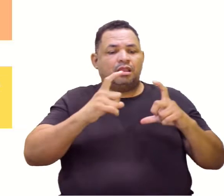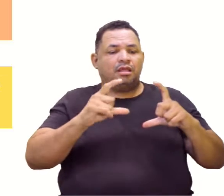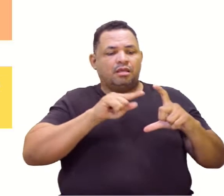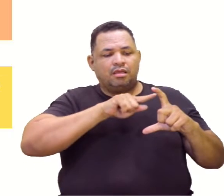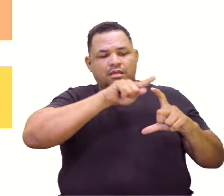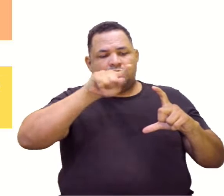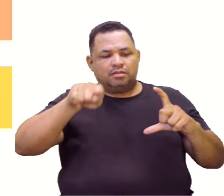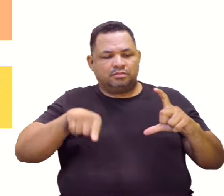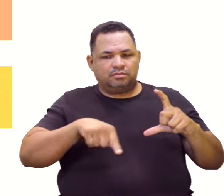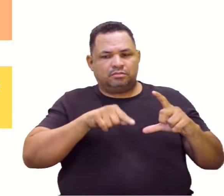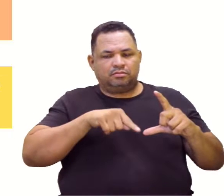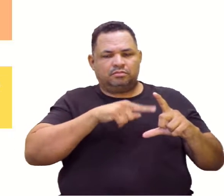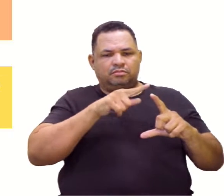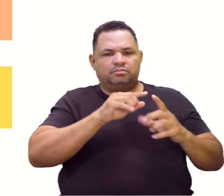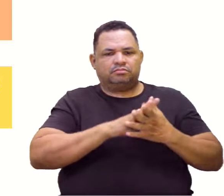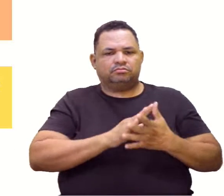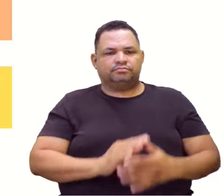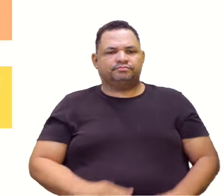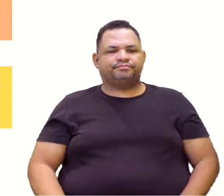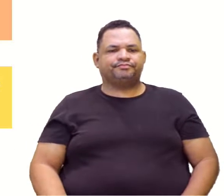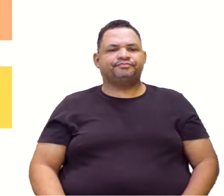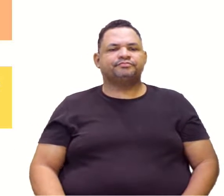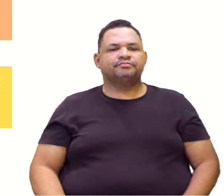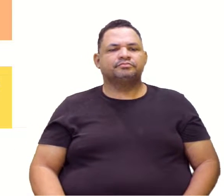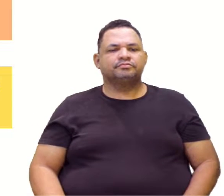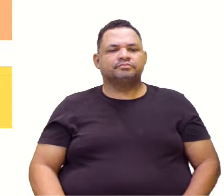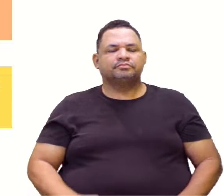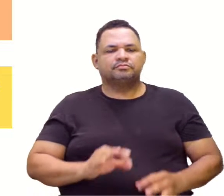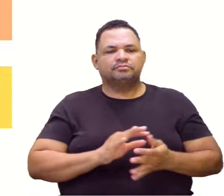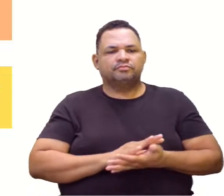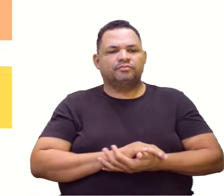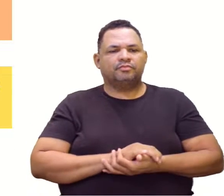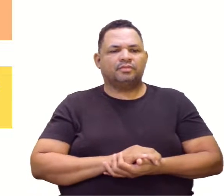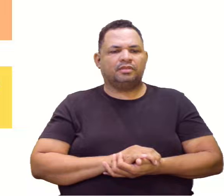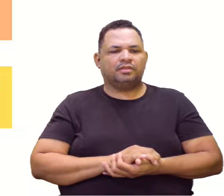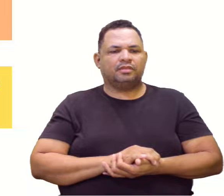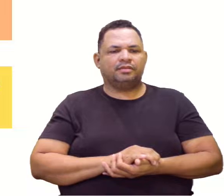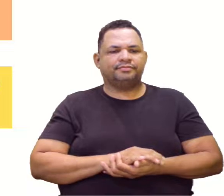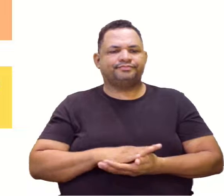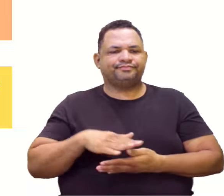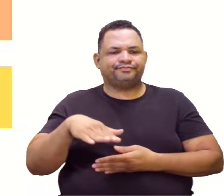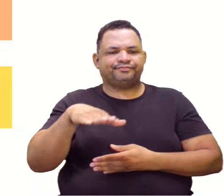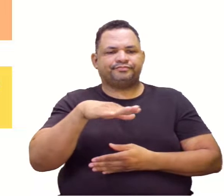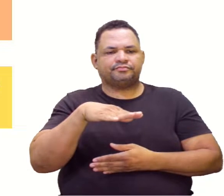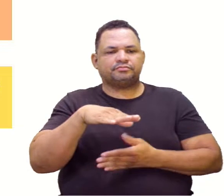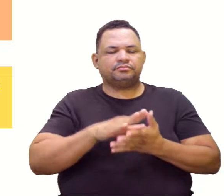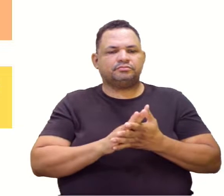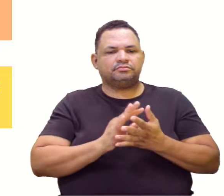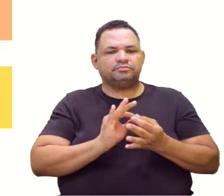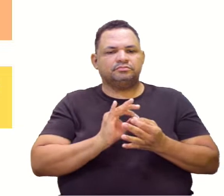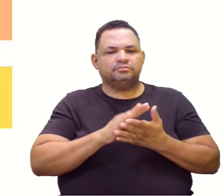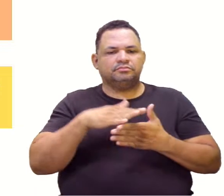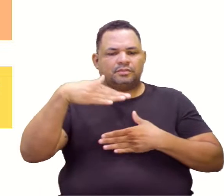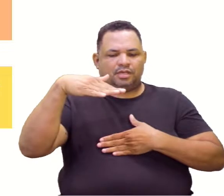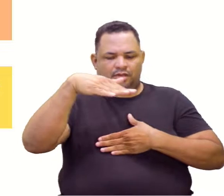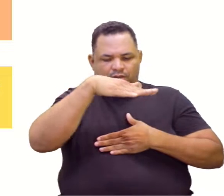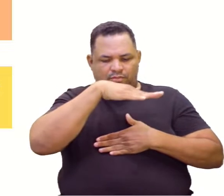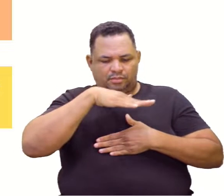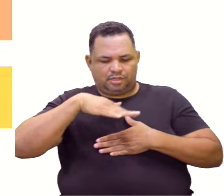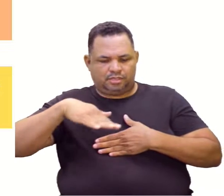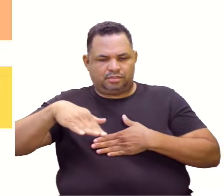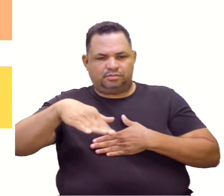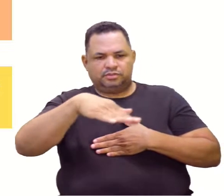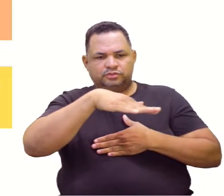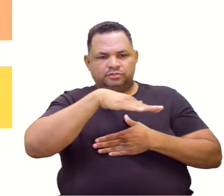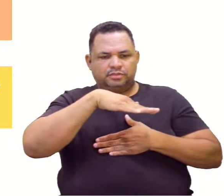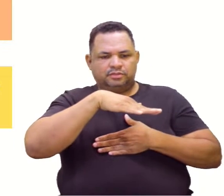lados, então a gente verifica só o entorno. O entorno, o comprimento, né? E a área? A área já equivale à medida da superfície de uma